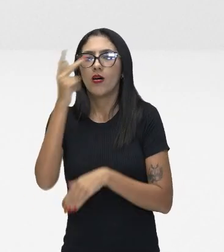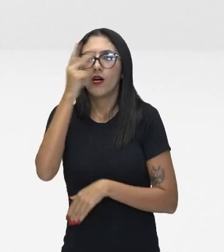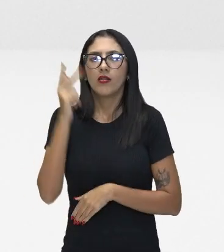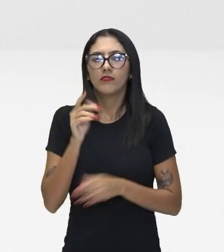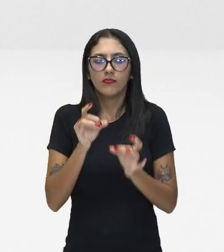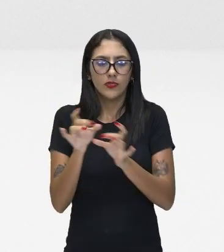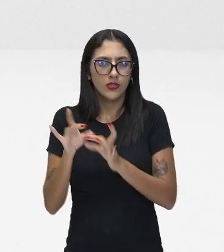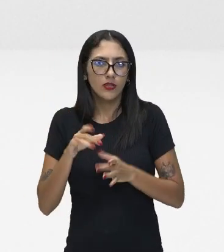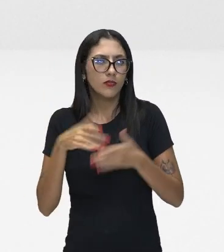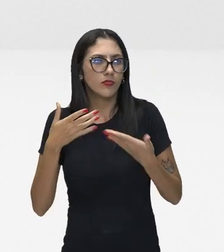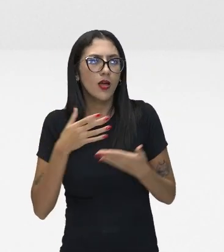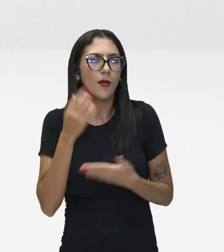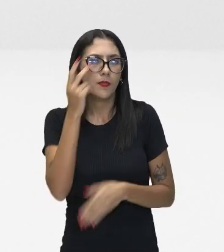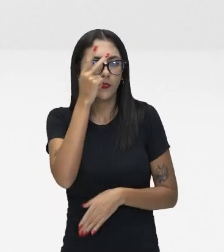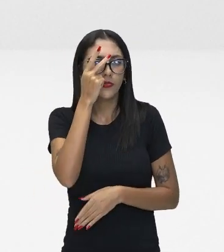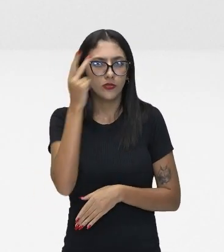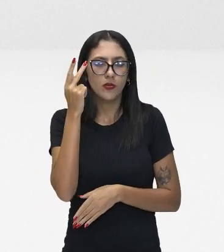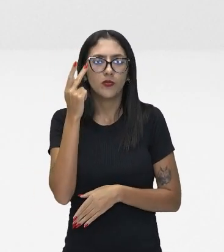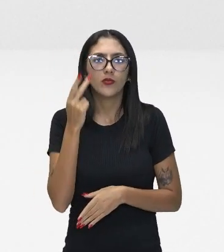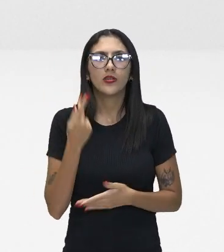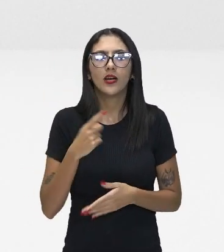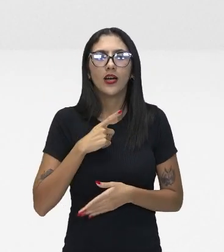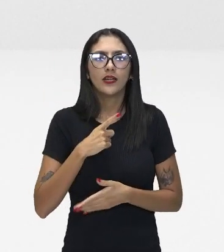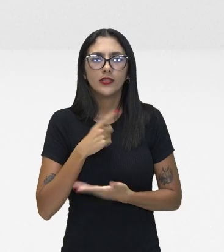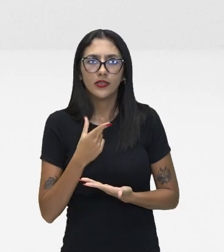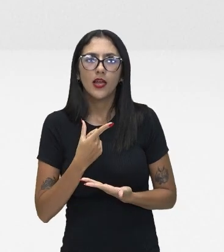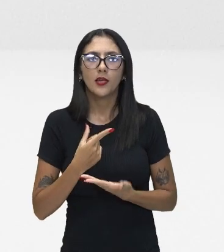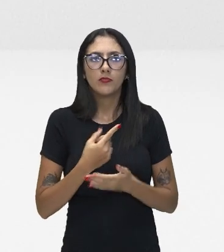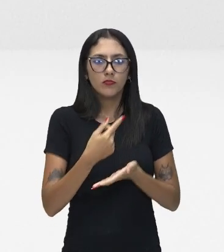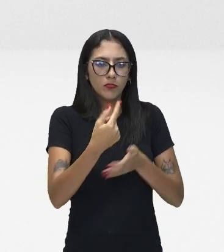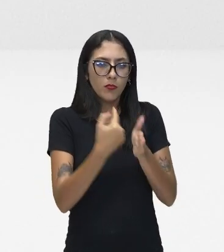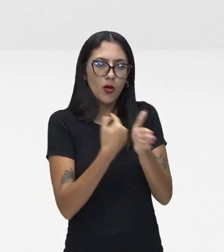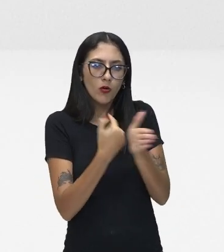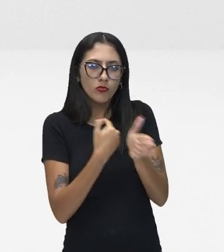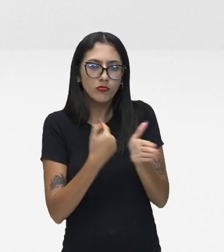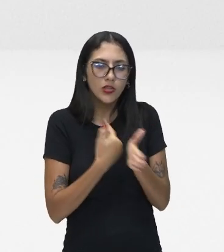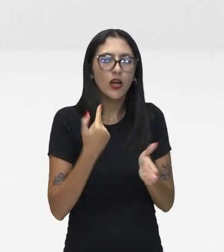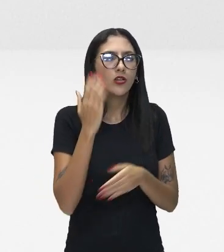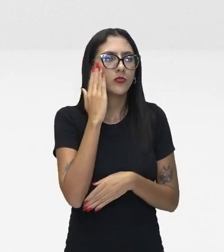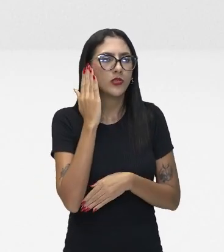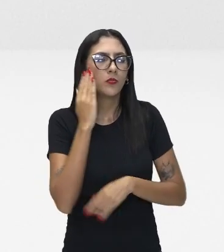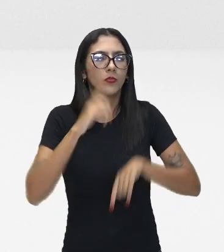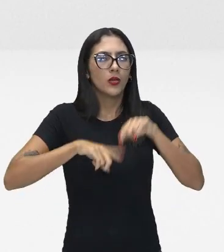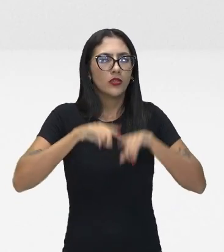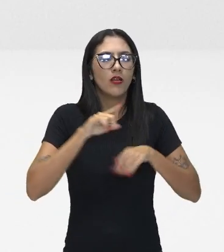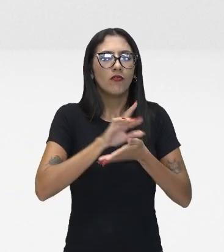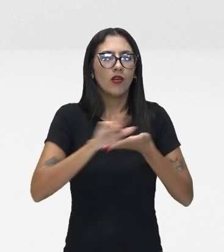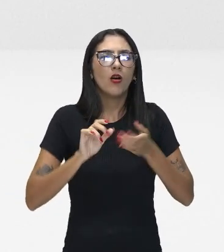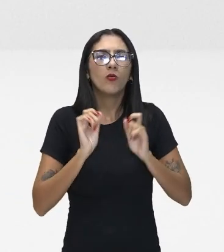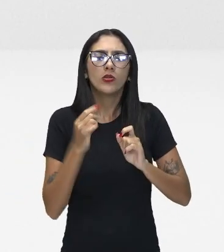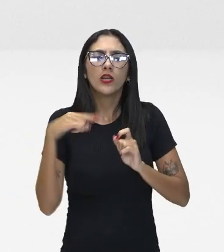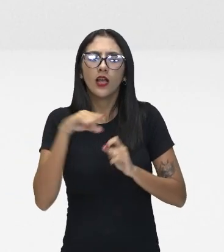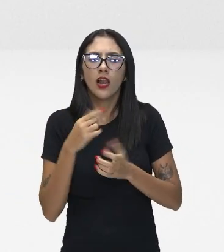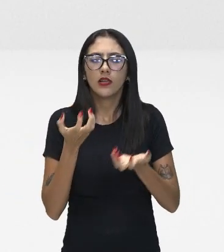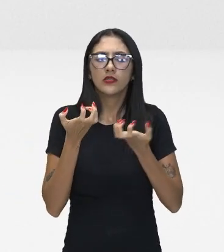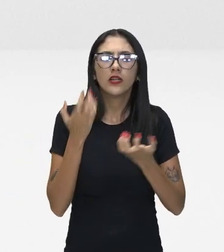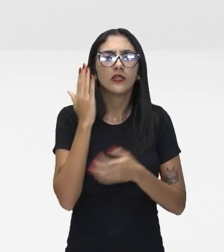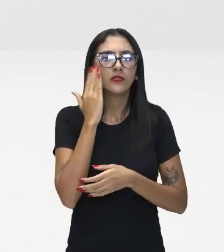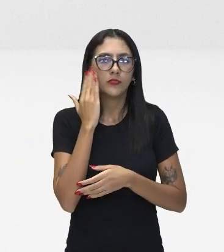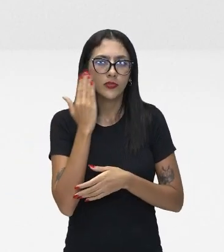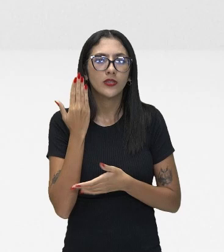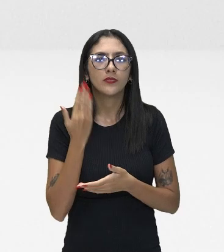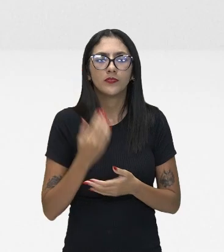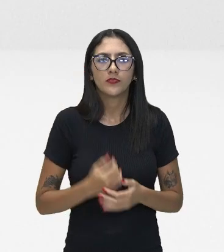quem são essas pessoas que estão lhe procurando, o que elas querem do seu produto,